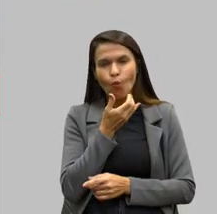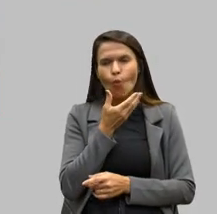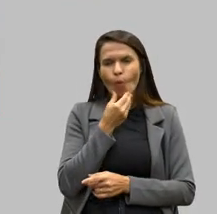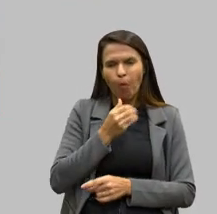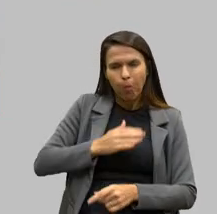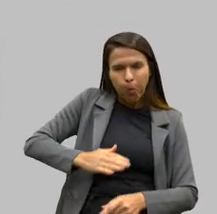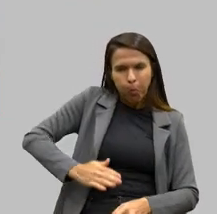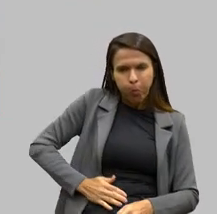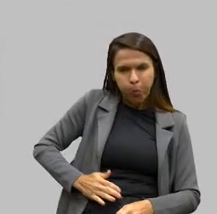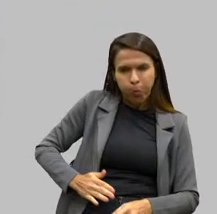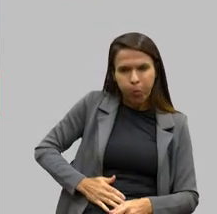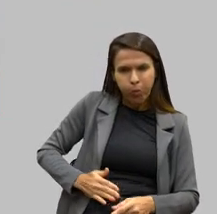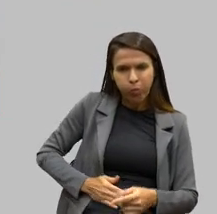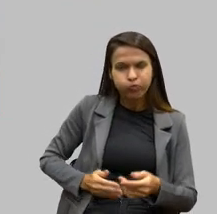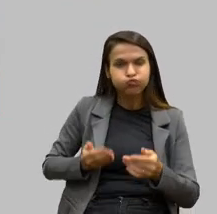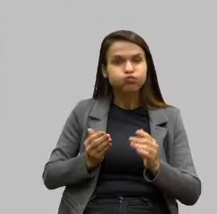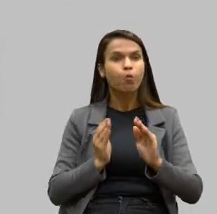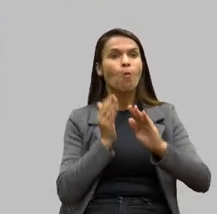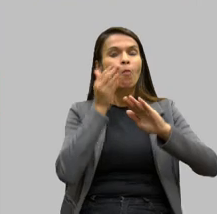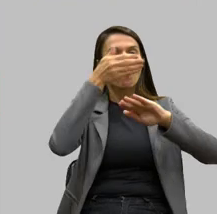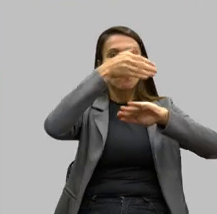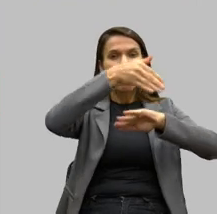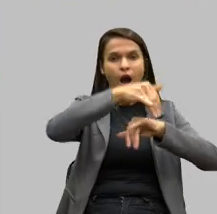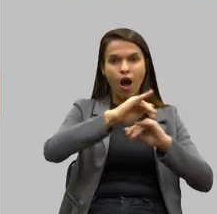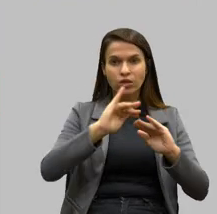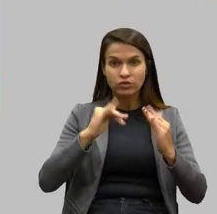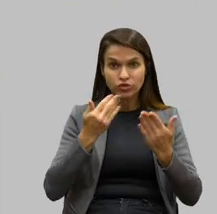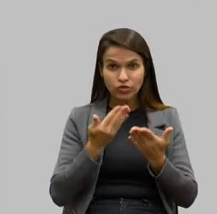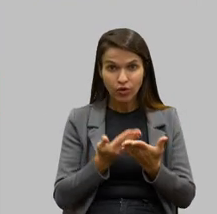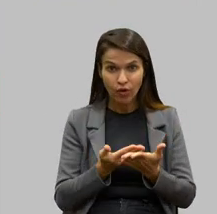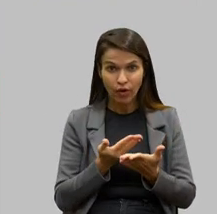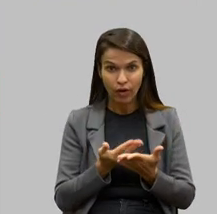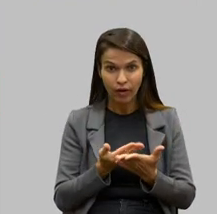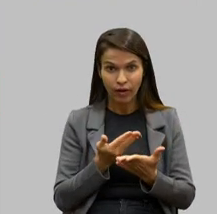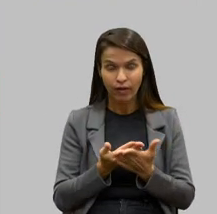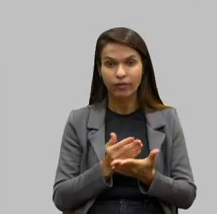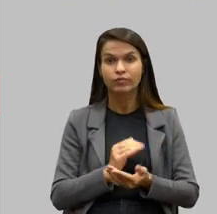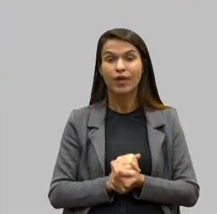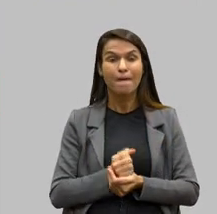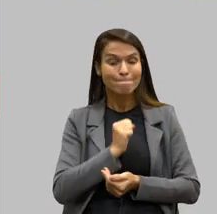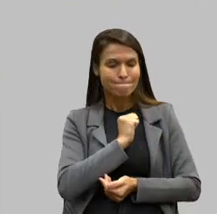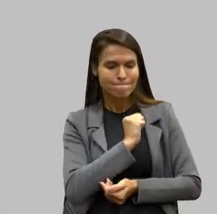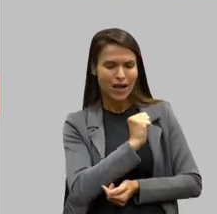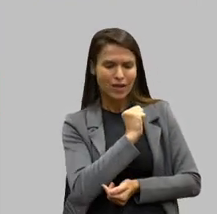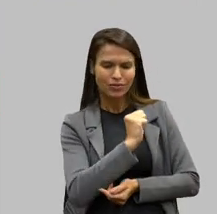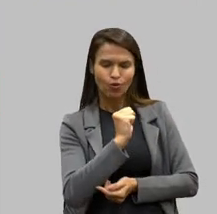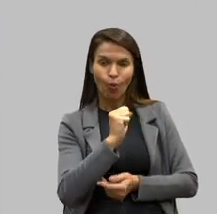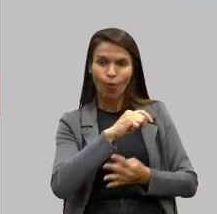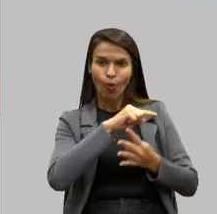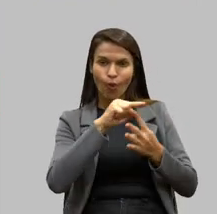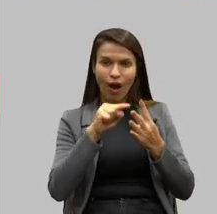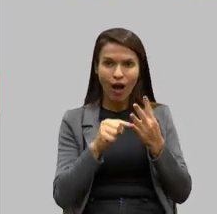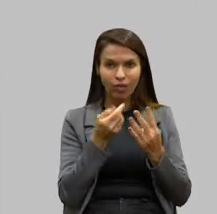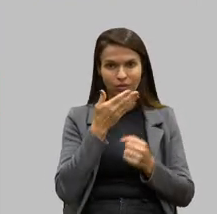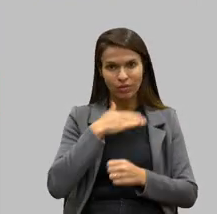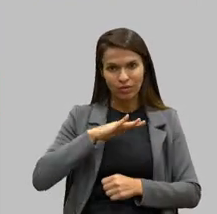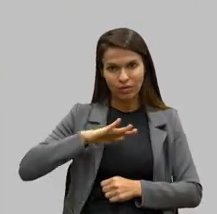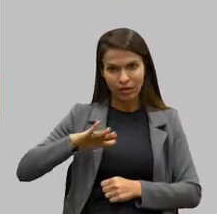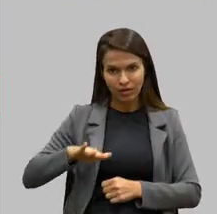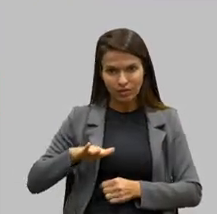maníaco adentrou essa escola e matou quatro crianças.